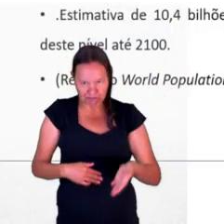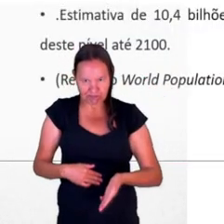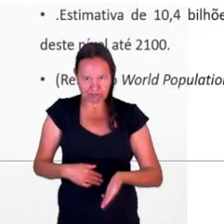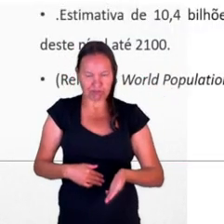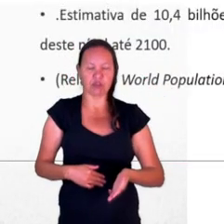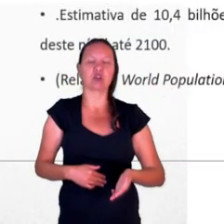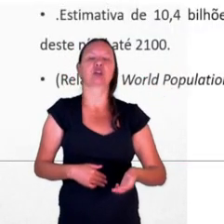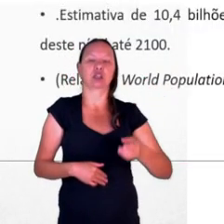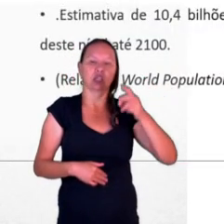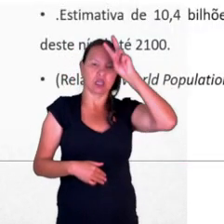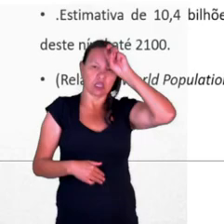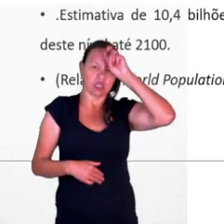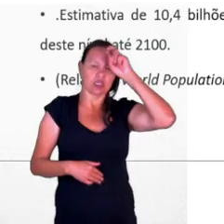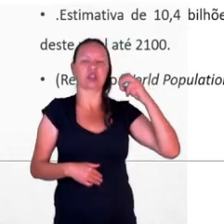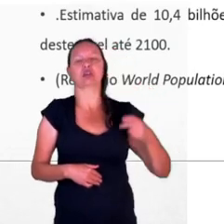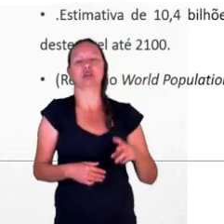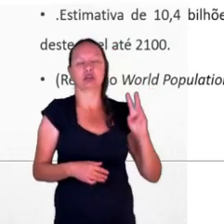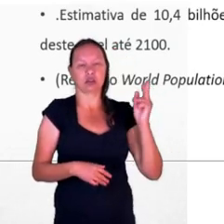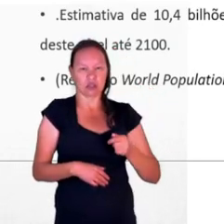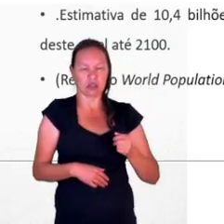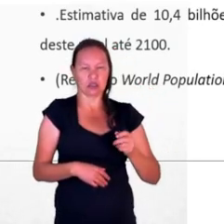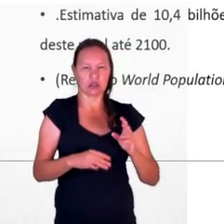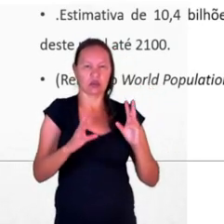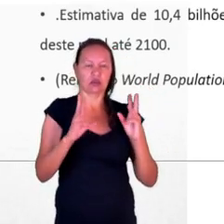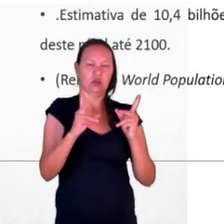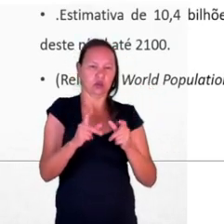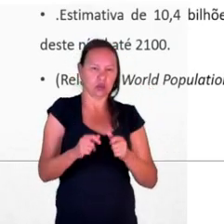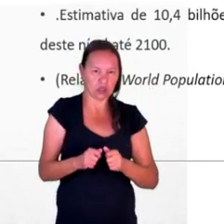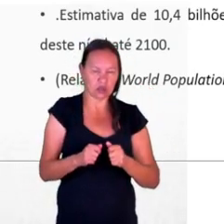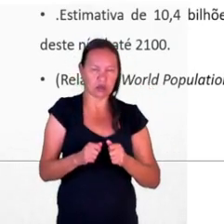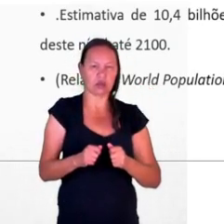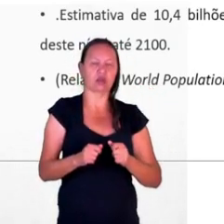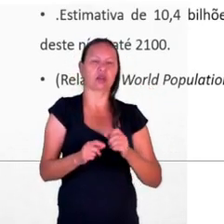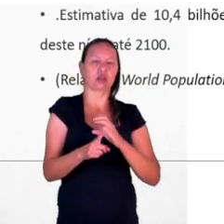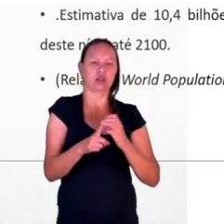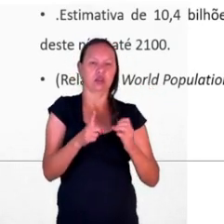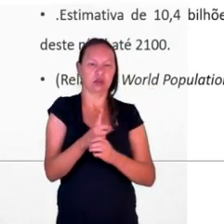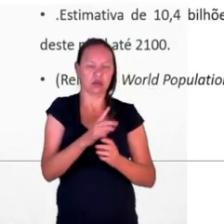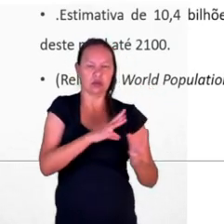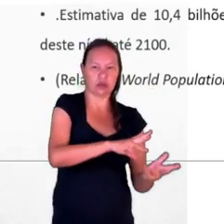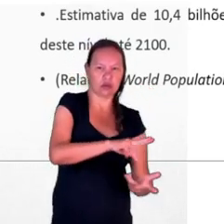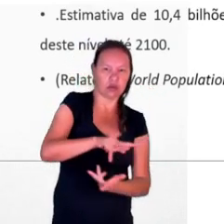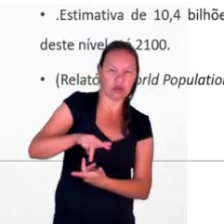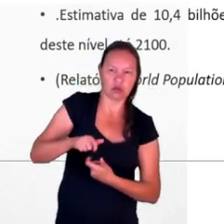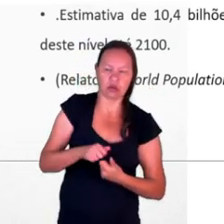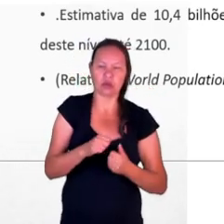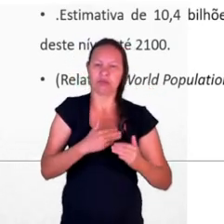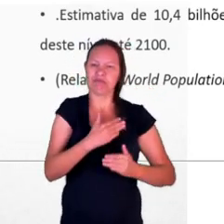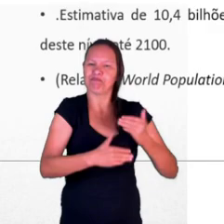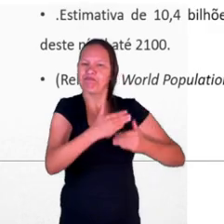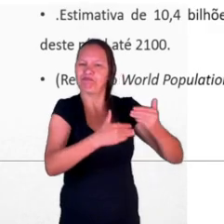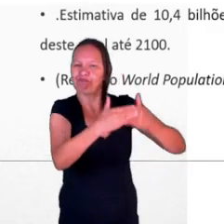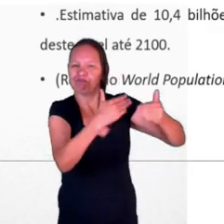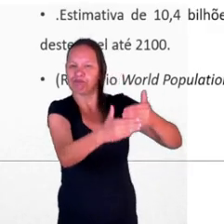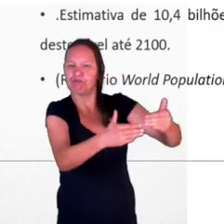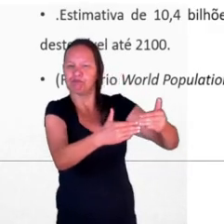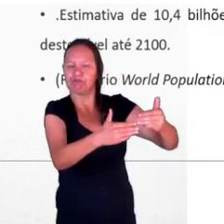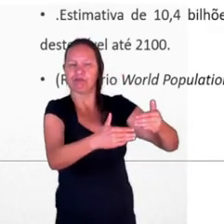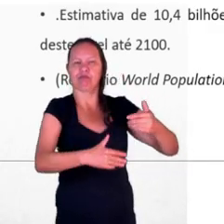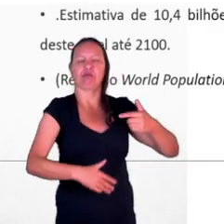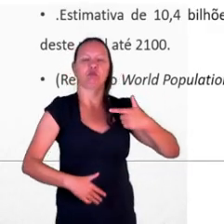China em população a população ela cresce a um ritmo mais lento desde 1950